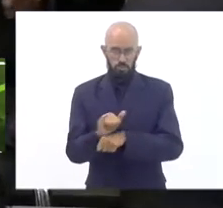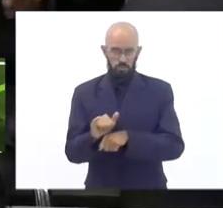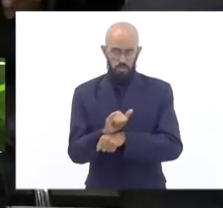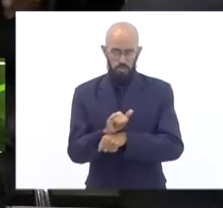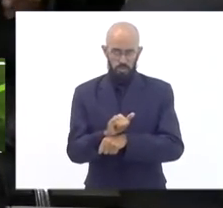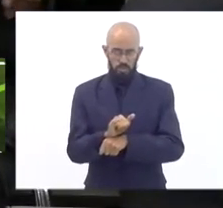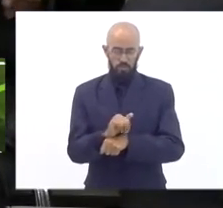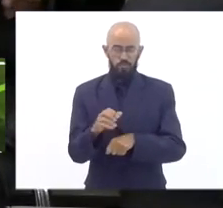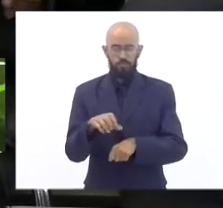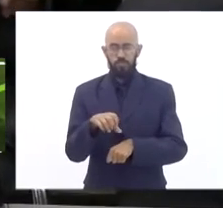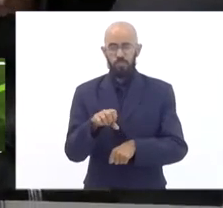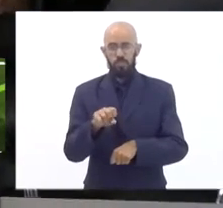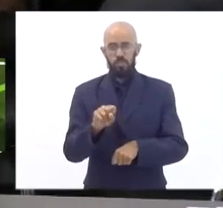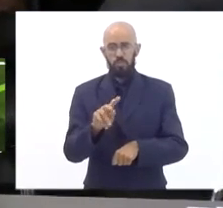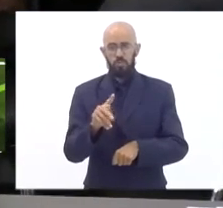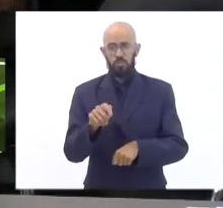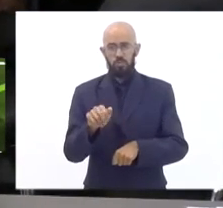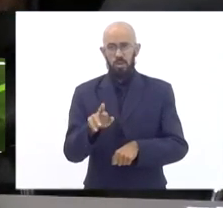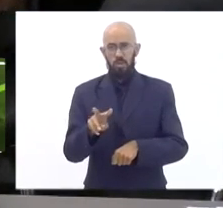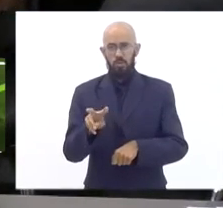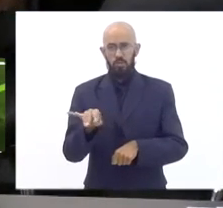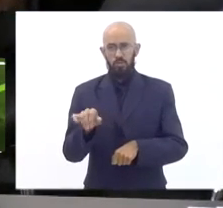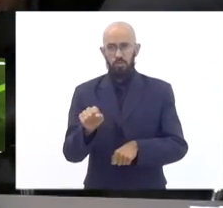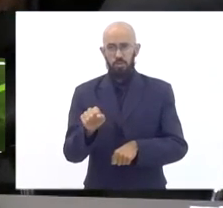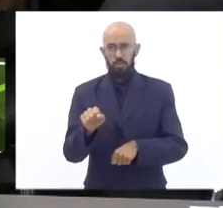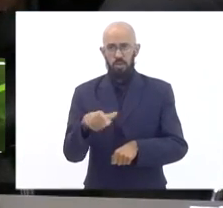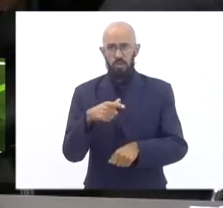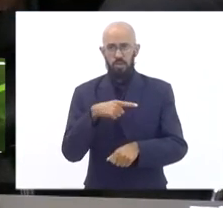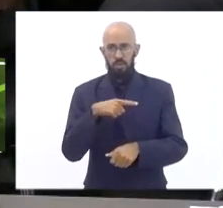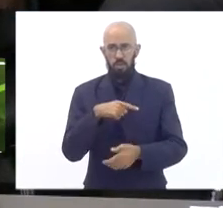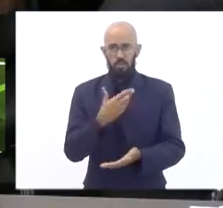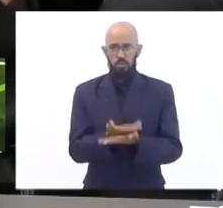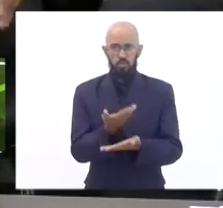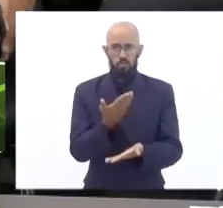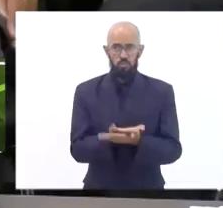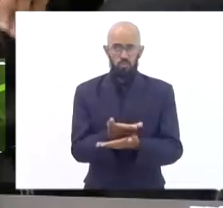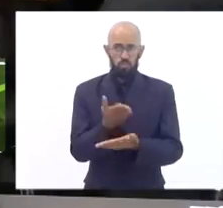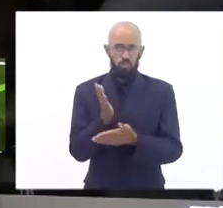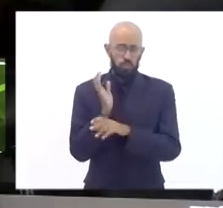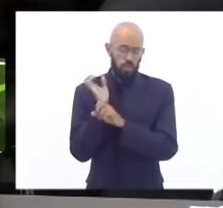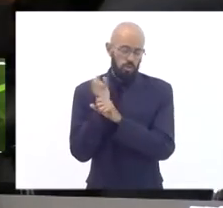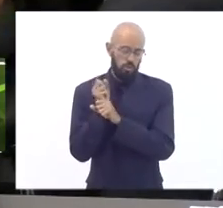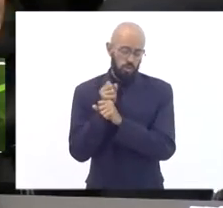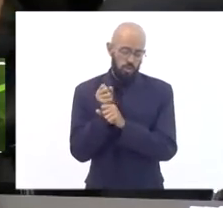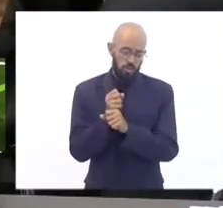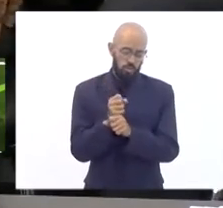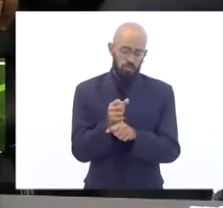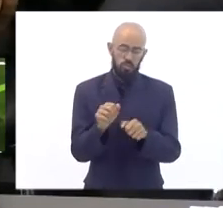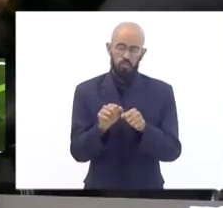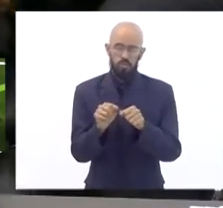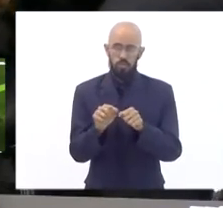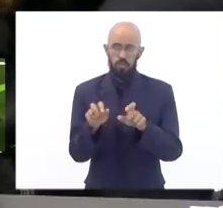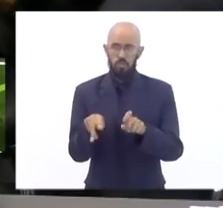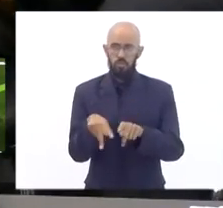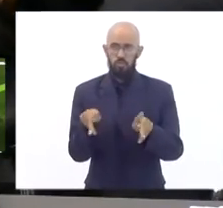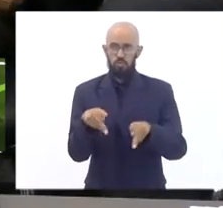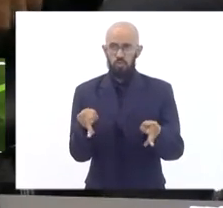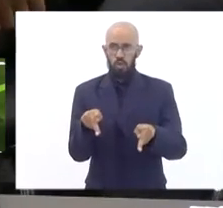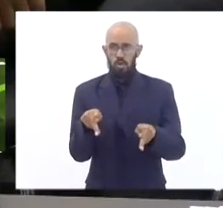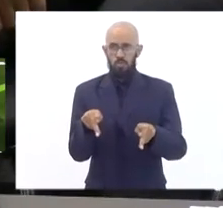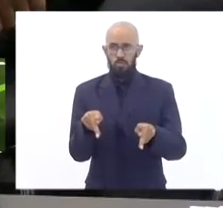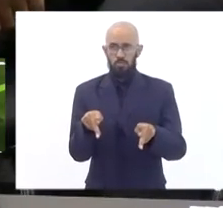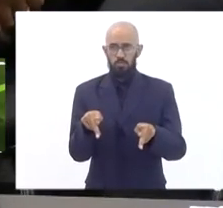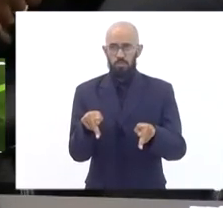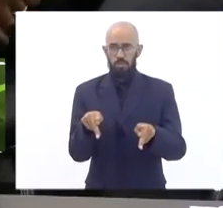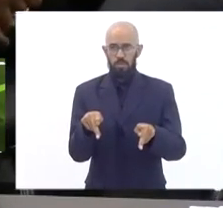tem um projeto, um estudo, já de alguns anos, de, por exemplo, fazer um shopping na central do Brasil.